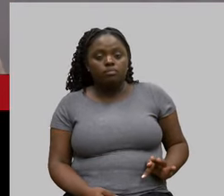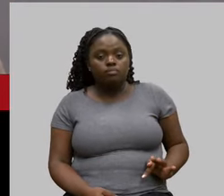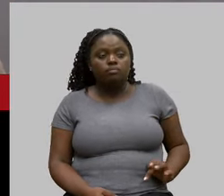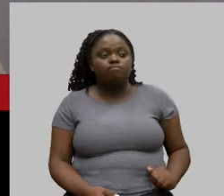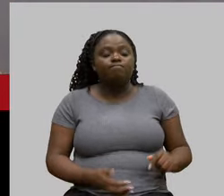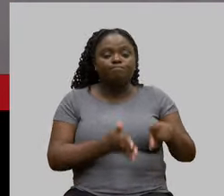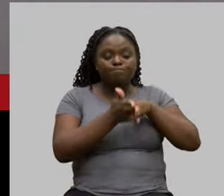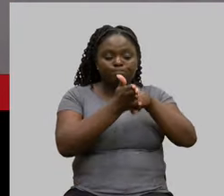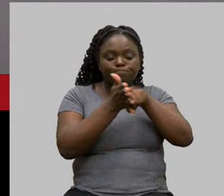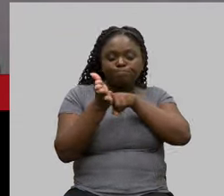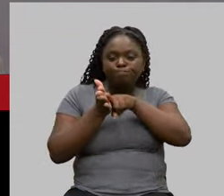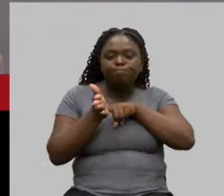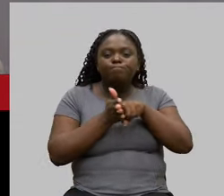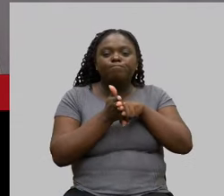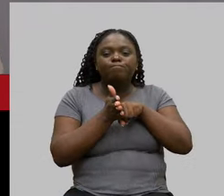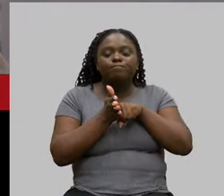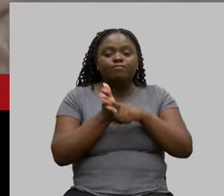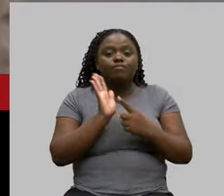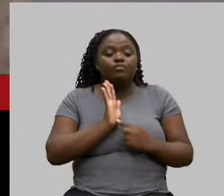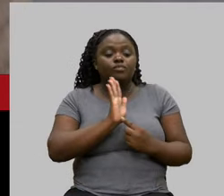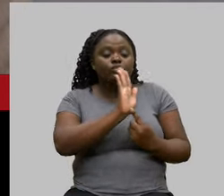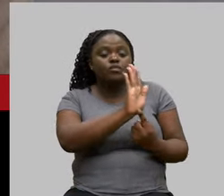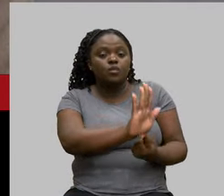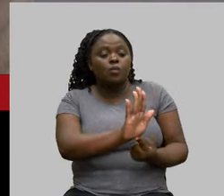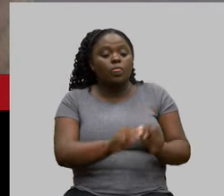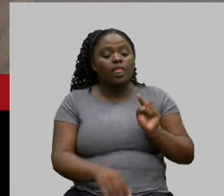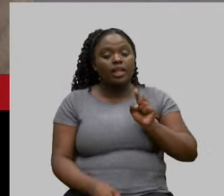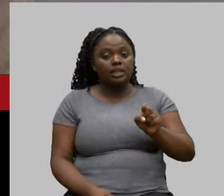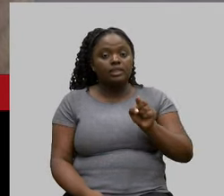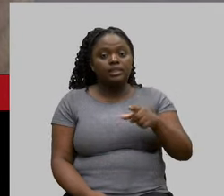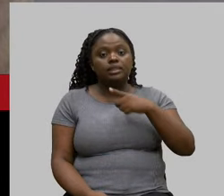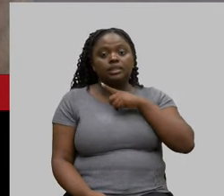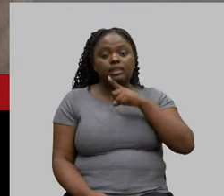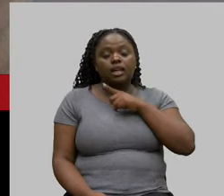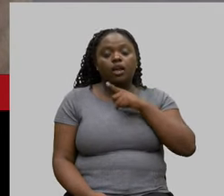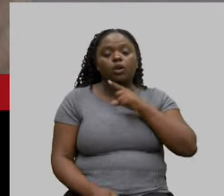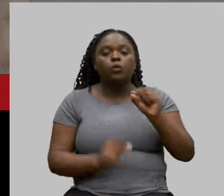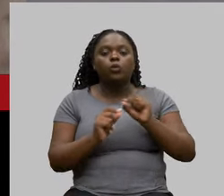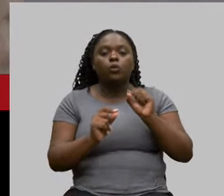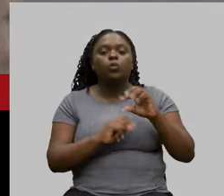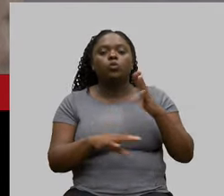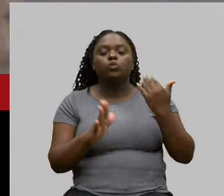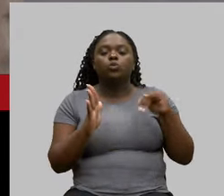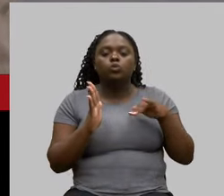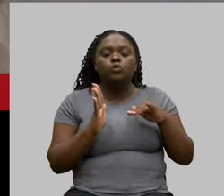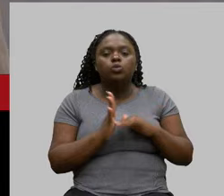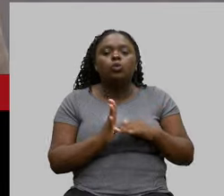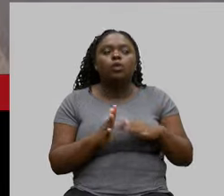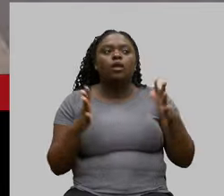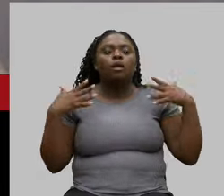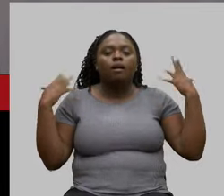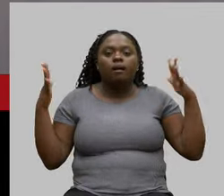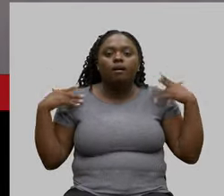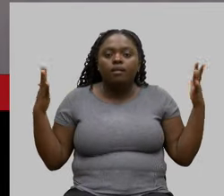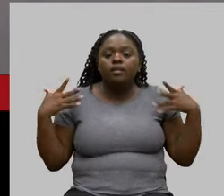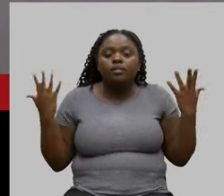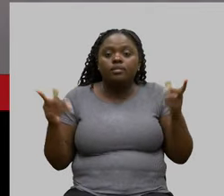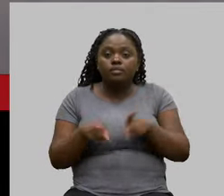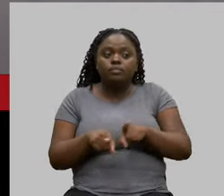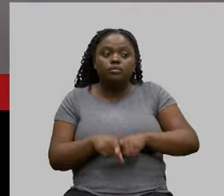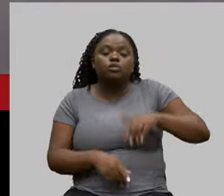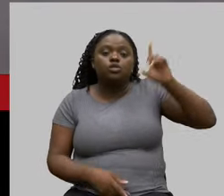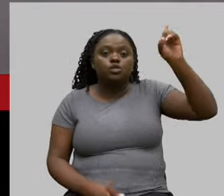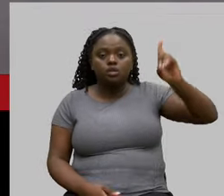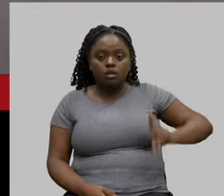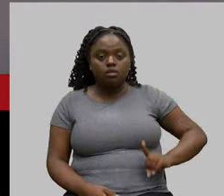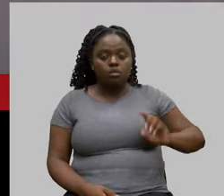ciência de que ali estão reservadas as suas energias as suas alegrias e o seu direito de